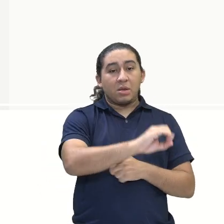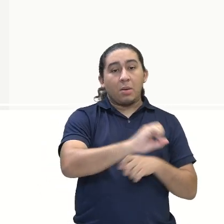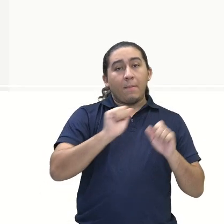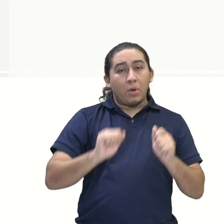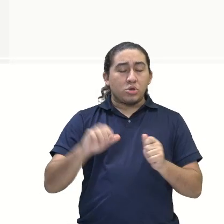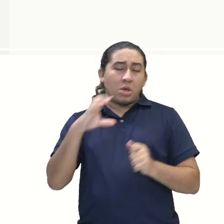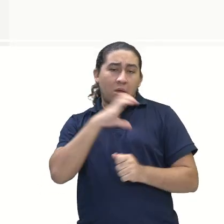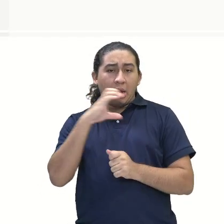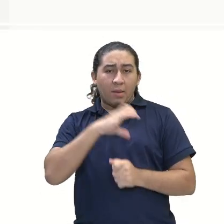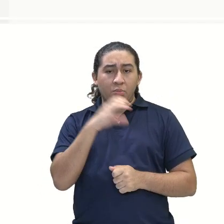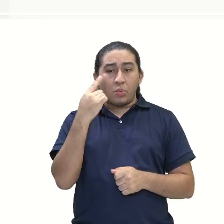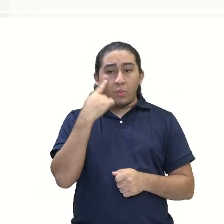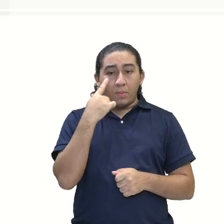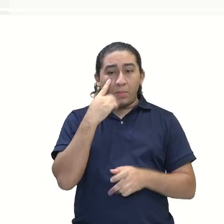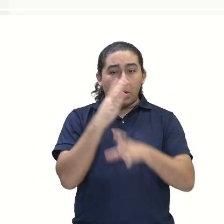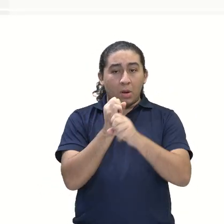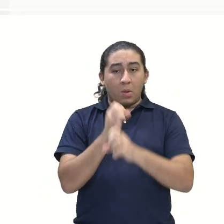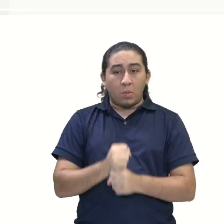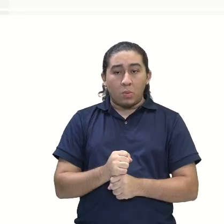continha, né?